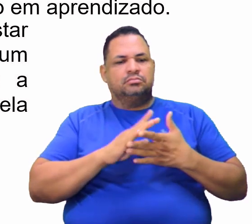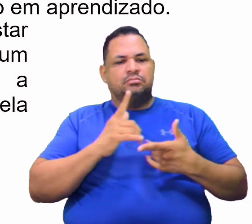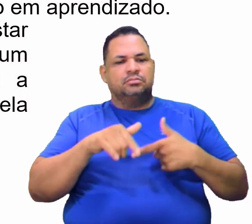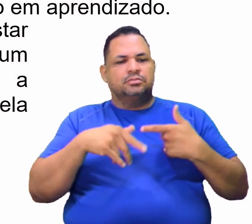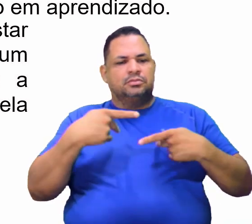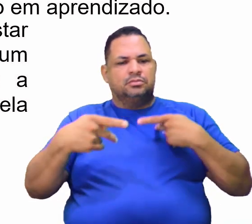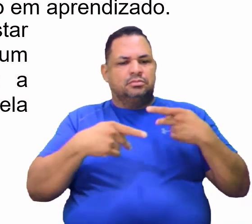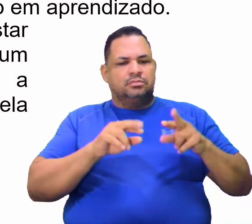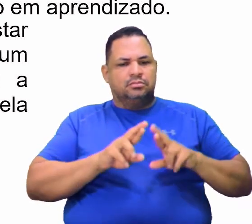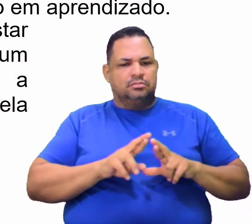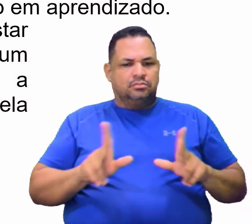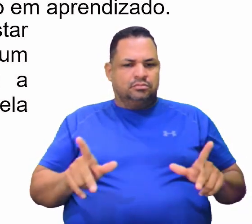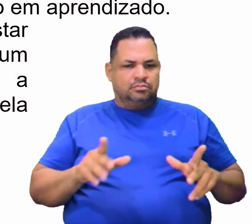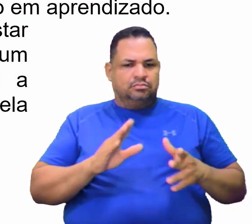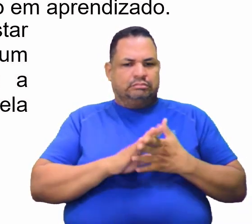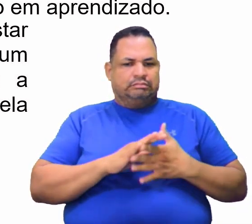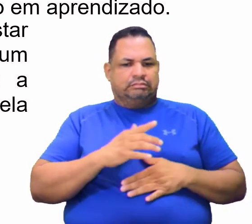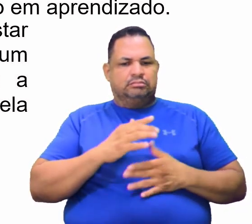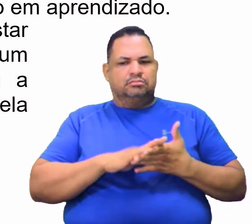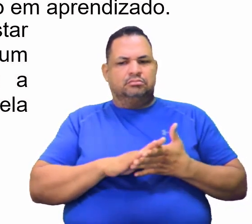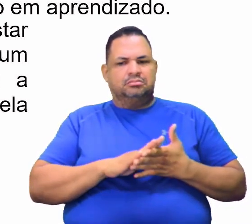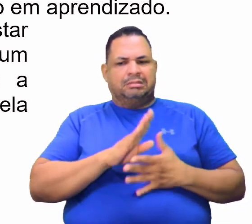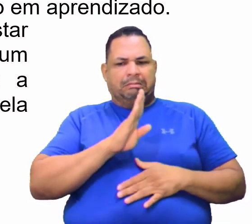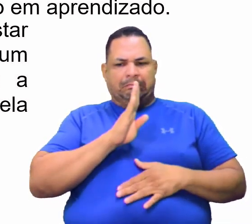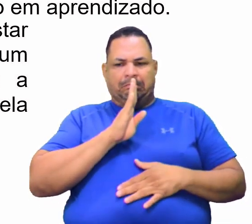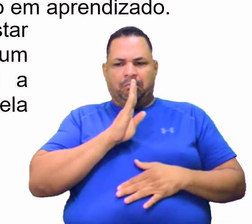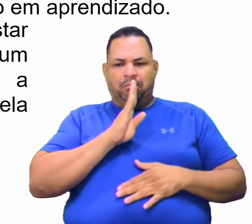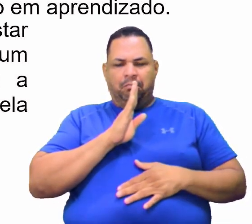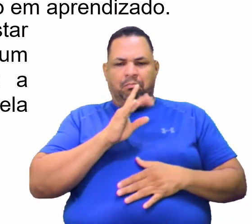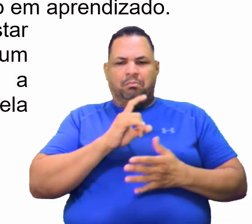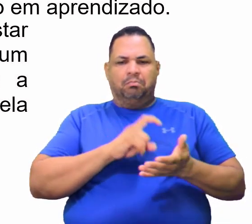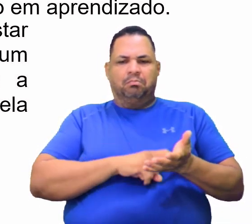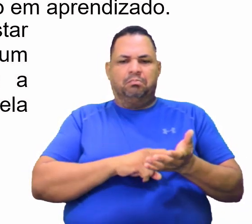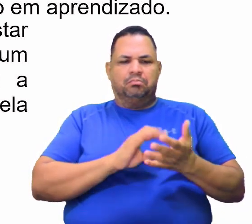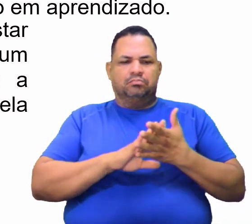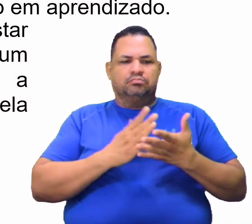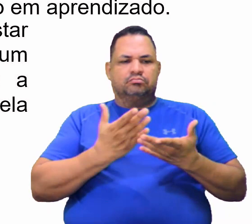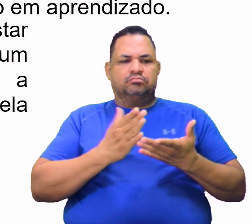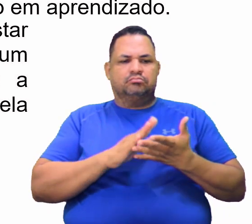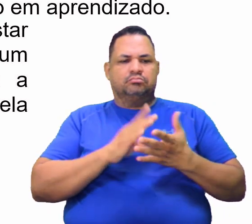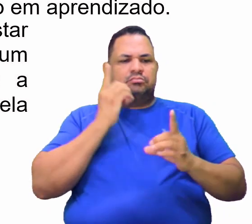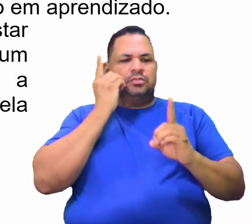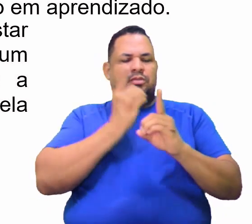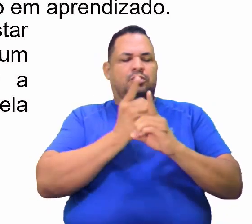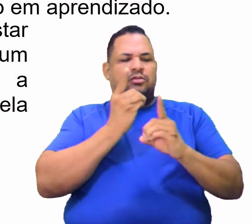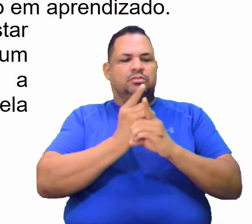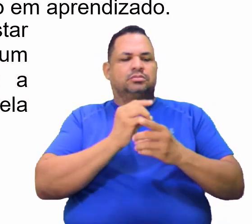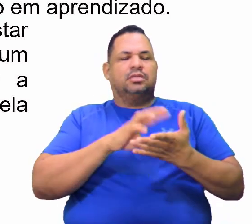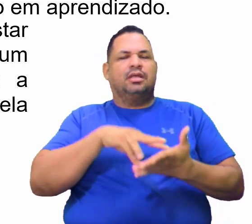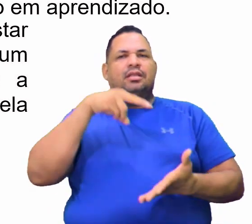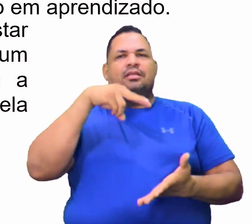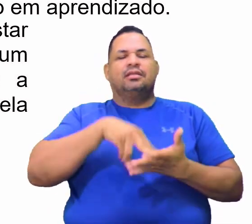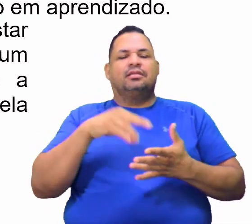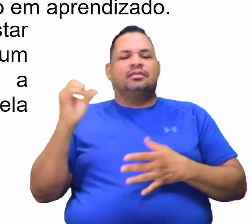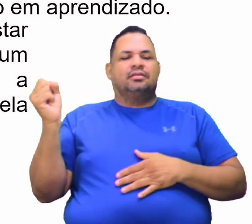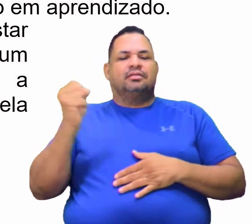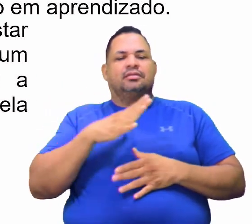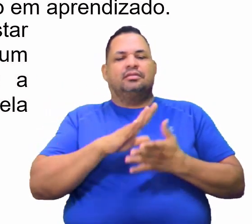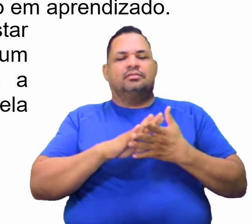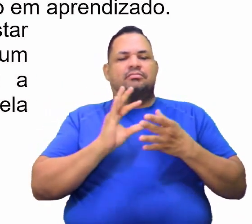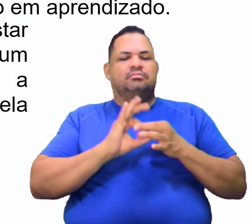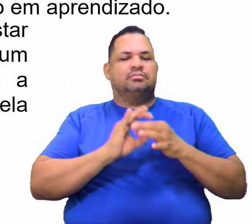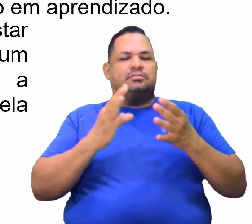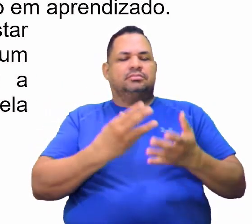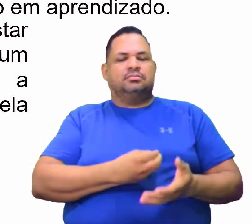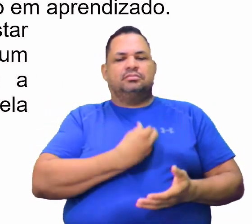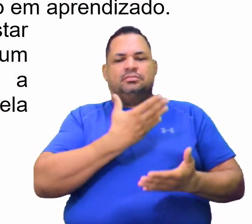programa diferente com seu mau humor. Descubra a alegria da novidade. Não deixe a vida